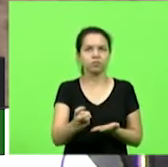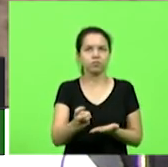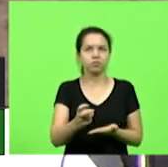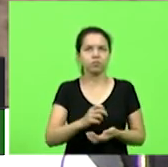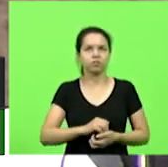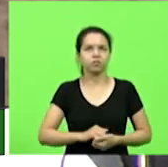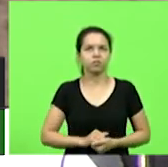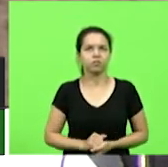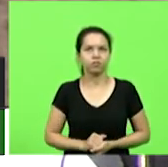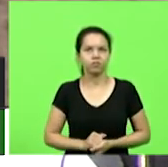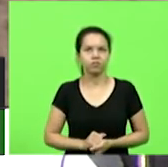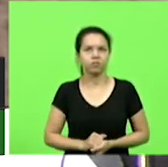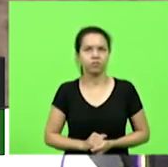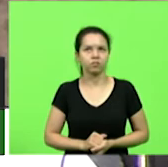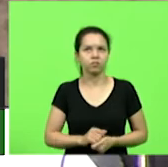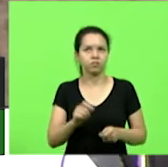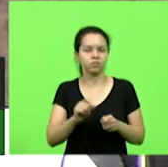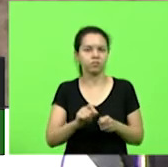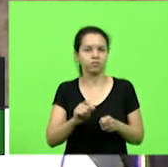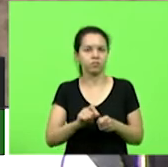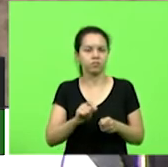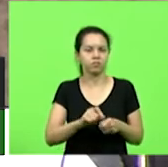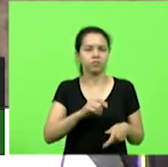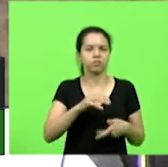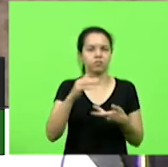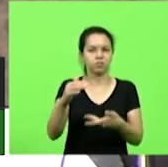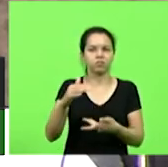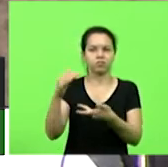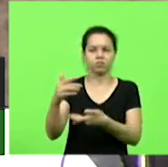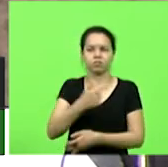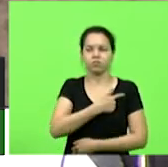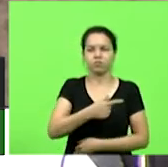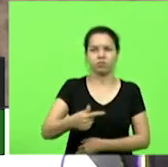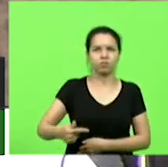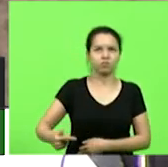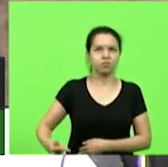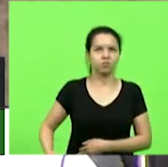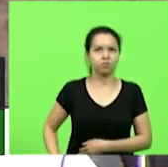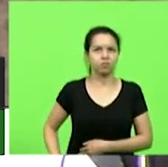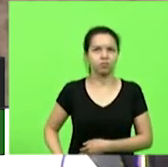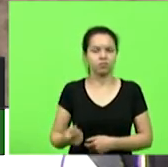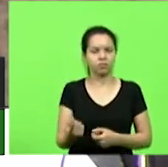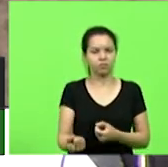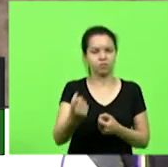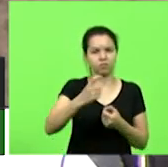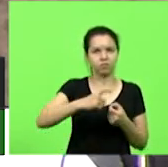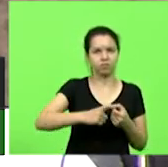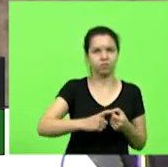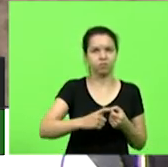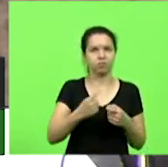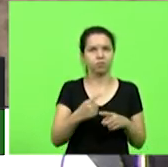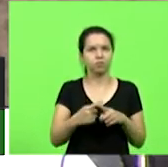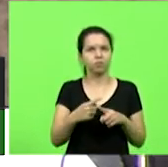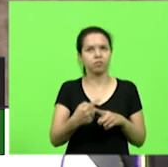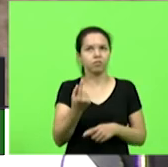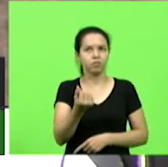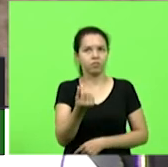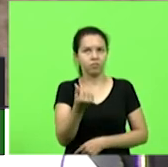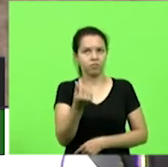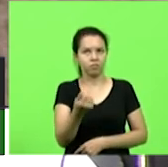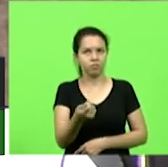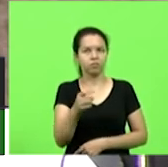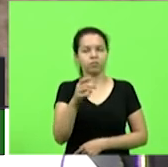fazer as suas entregas de governo, né? Na verdade, uma devolução, já que se trata do dinheiro do